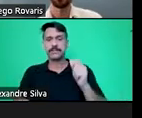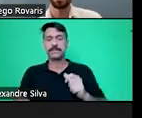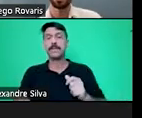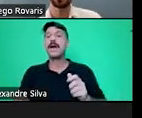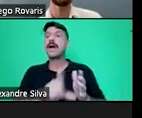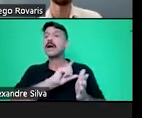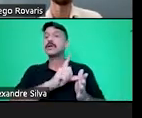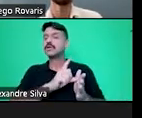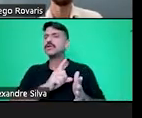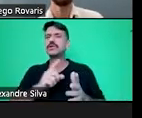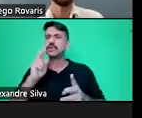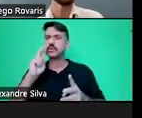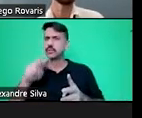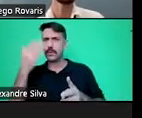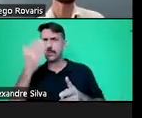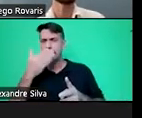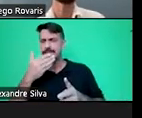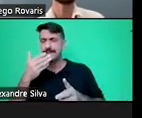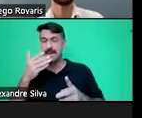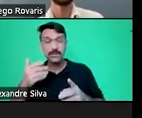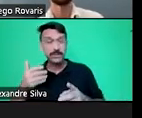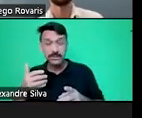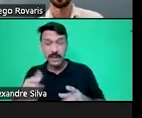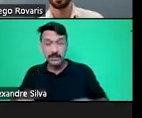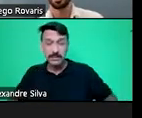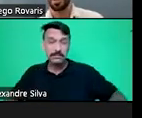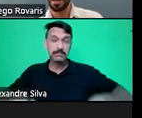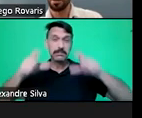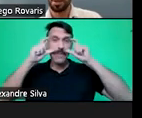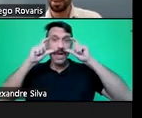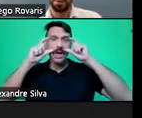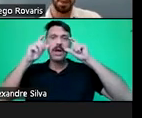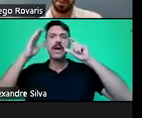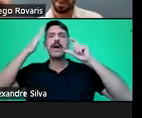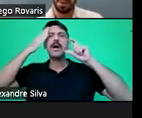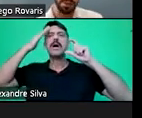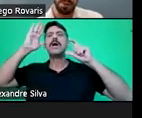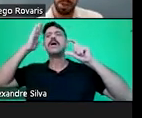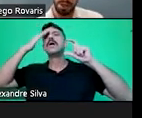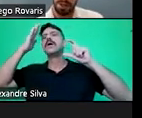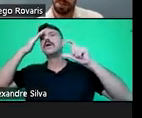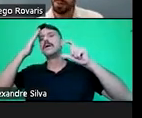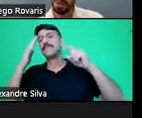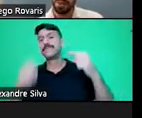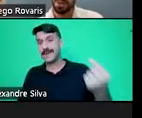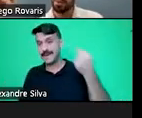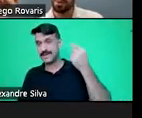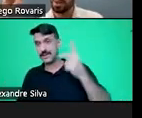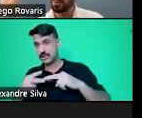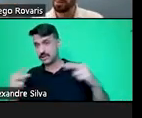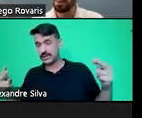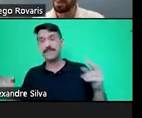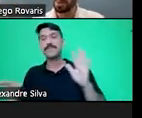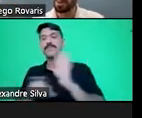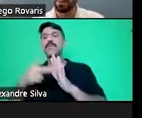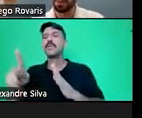antes. Ou seja, quando a gente estava lá na era do gene candidato, a gente estudava um determinado gene porque a gente